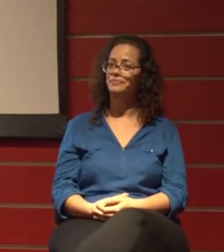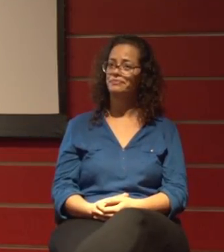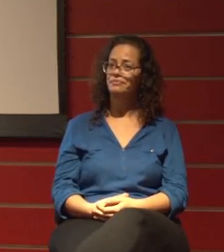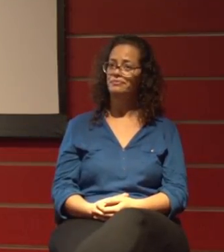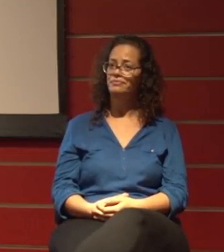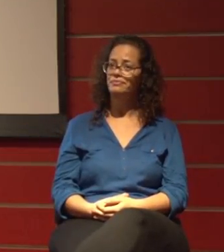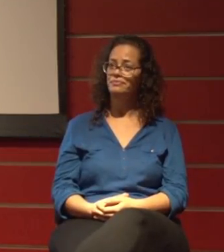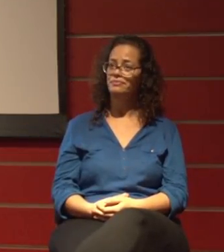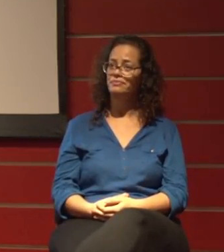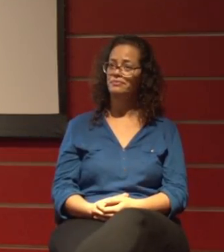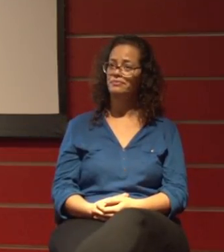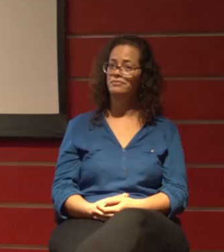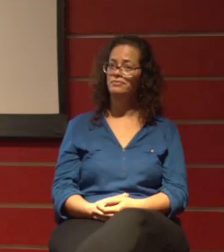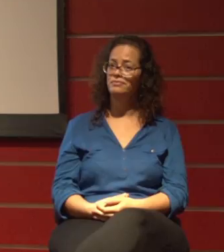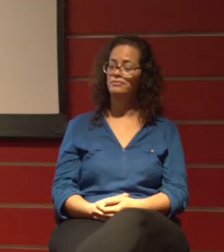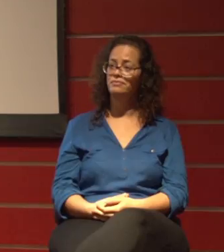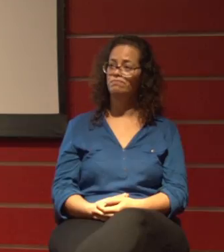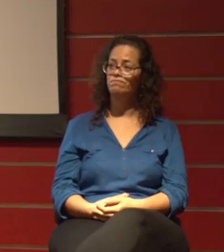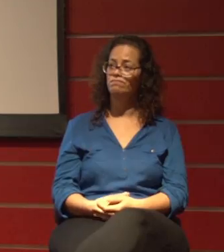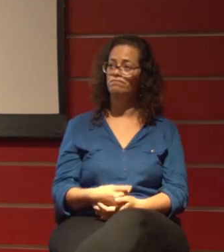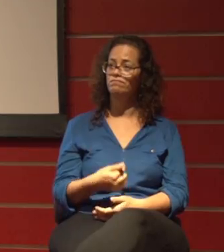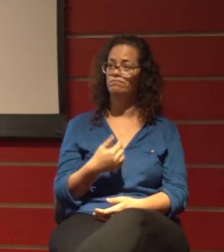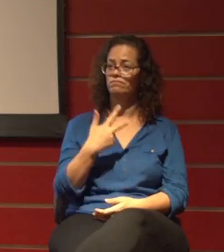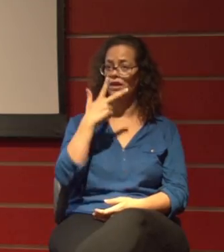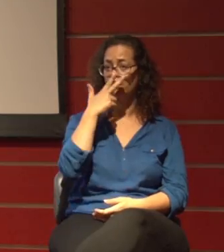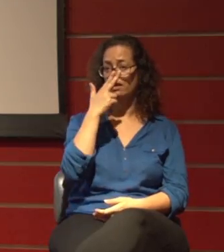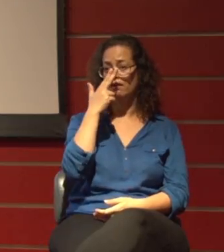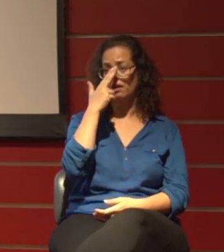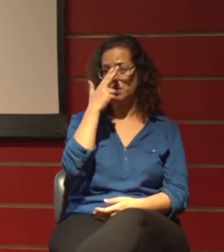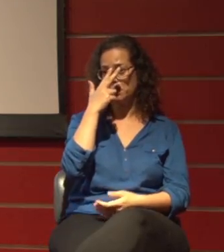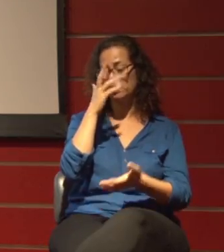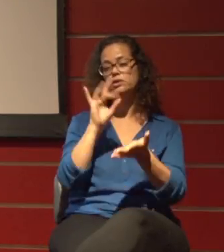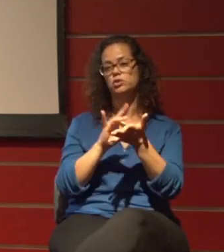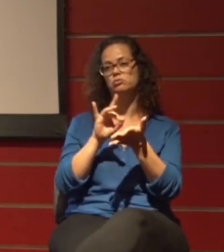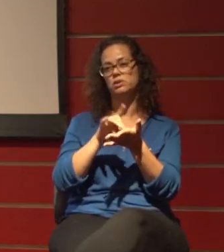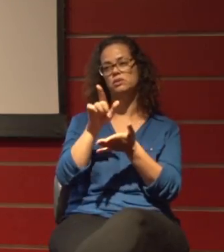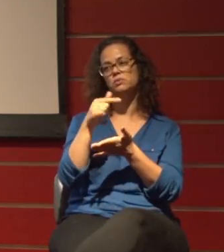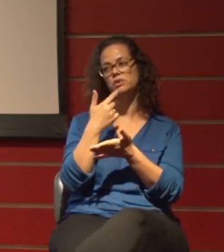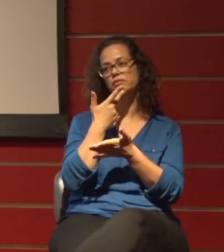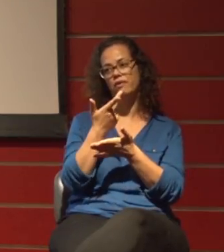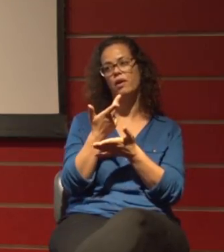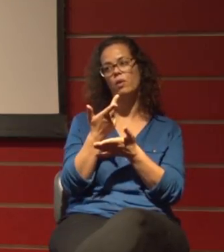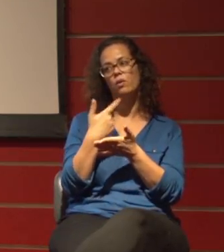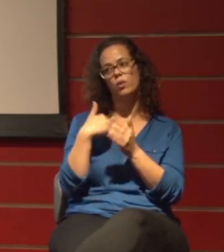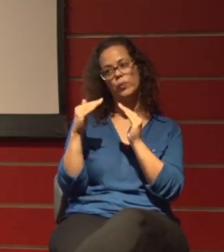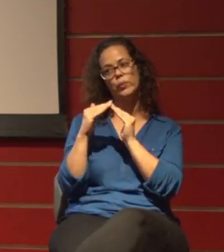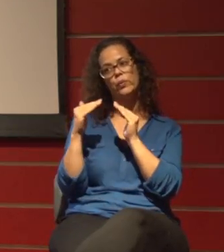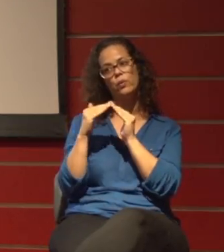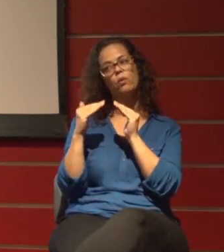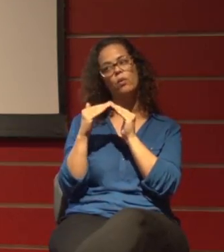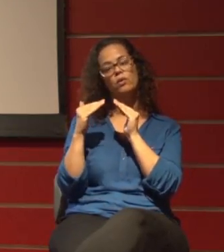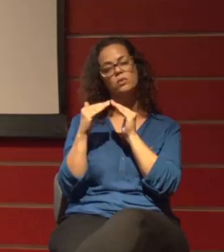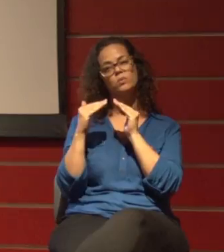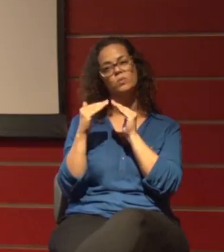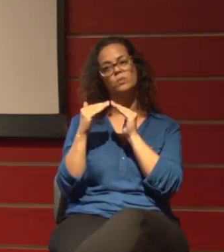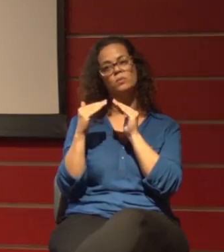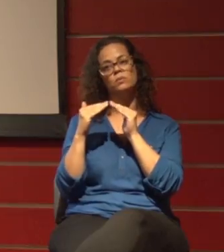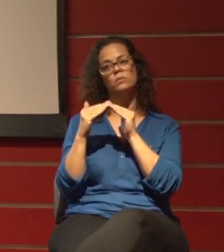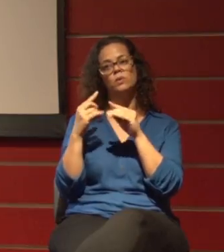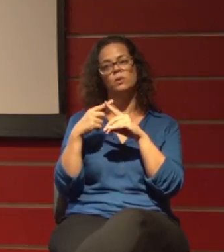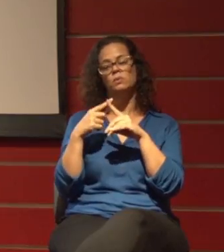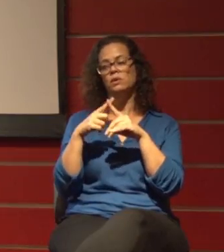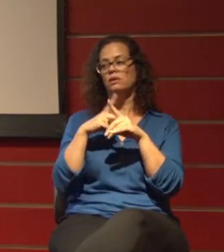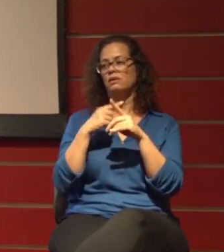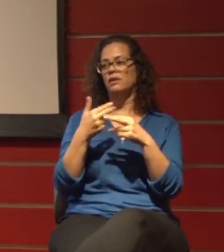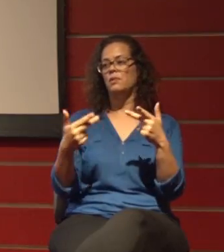eu eu vejo que é real sim essas questões que ela levantou até porque tem uma questão